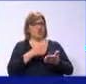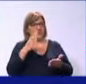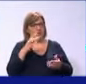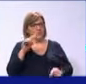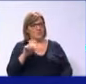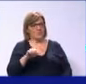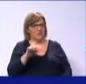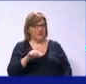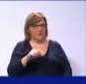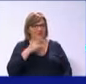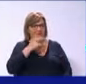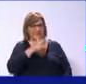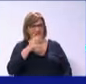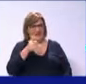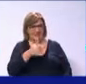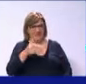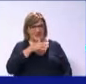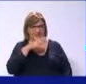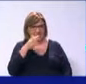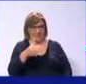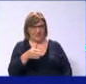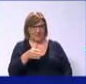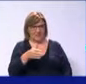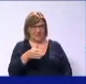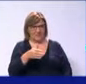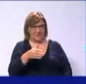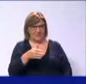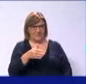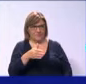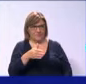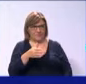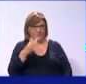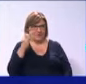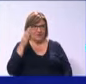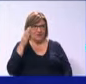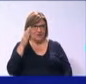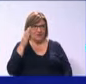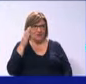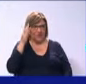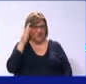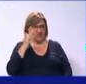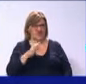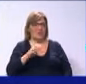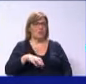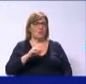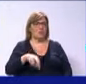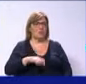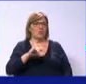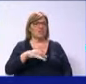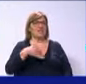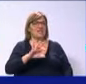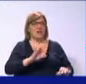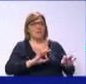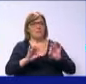este pressa faça como na área que vou dizer acha que o soco 10 harnisch está a